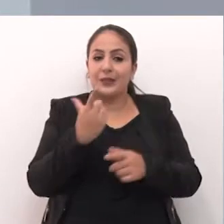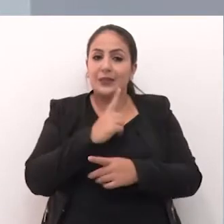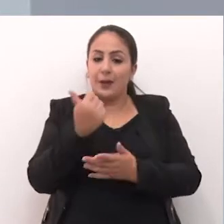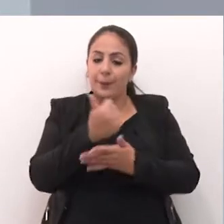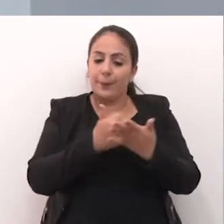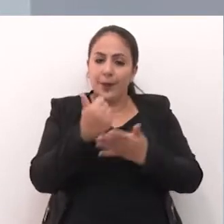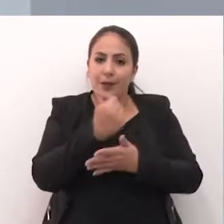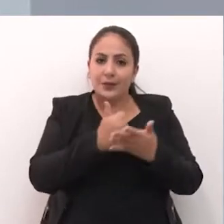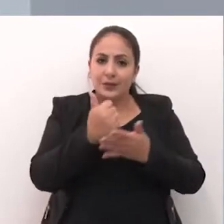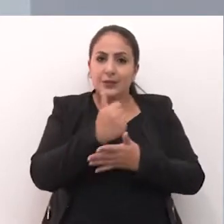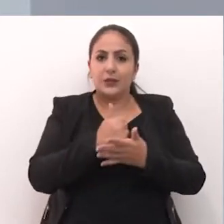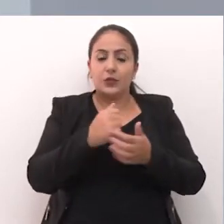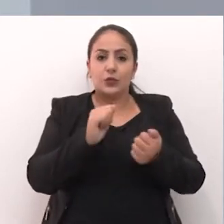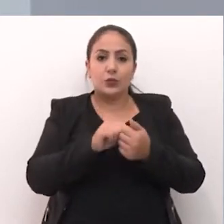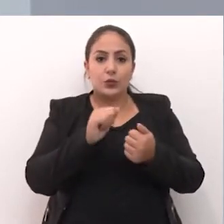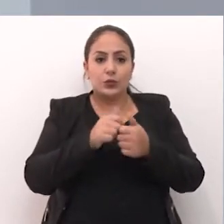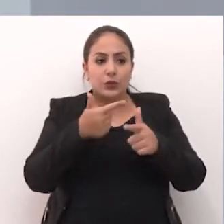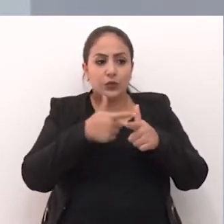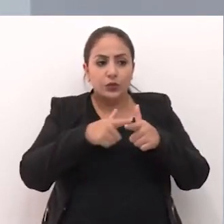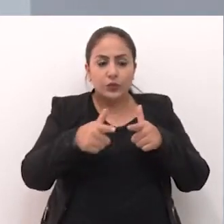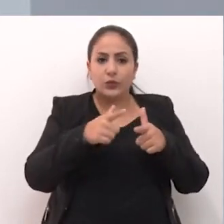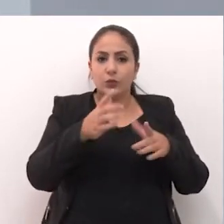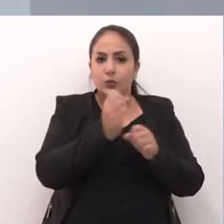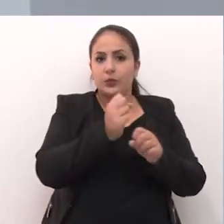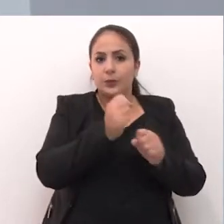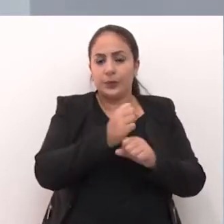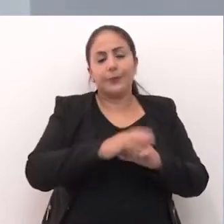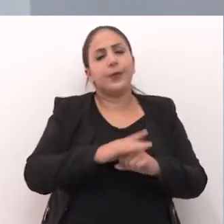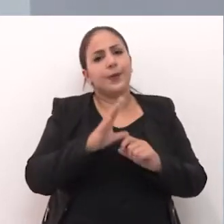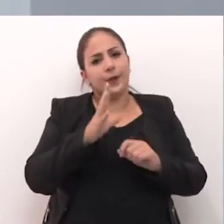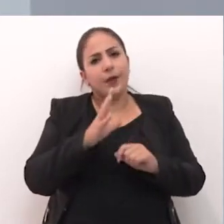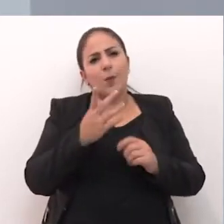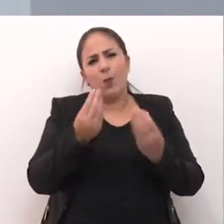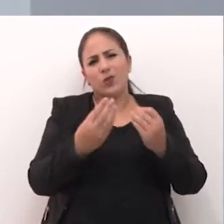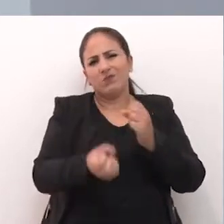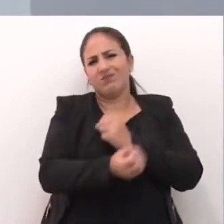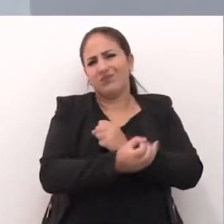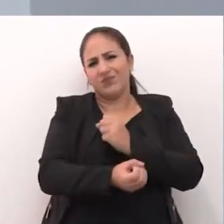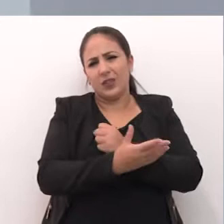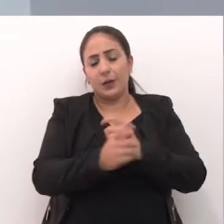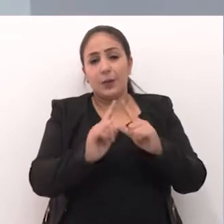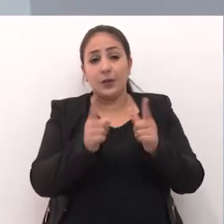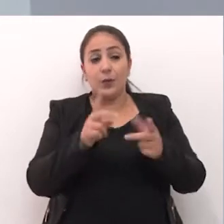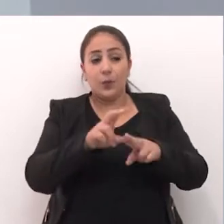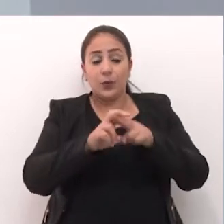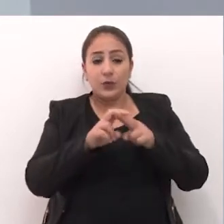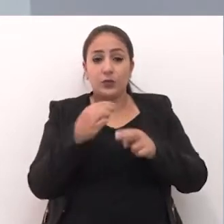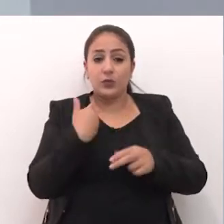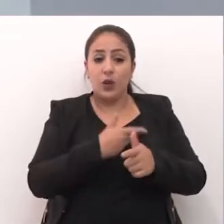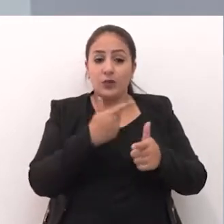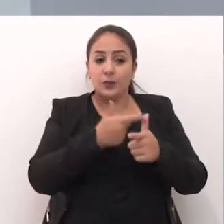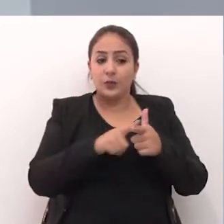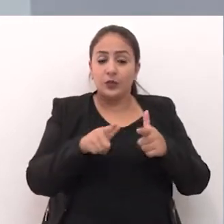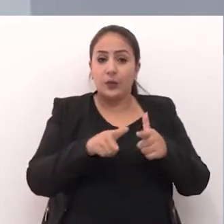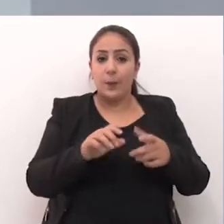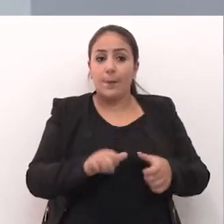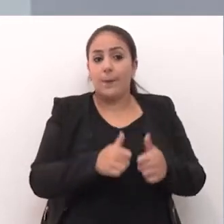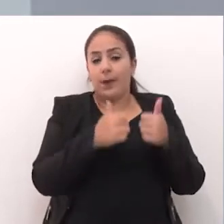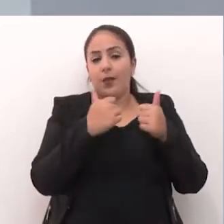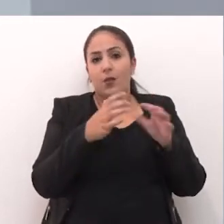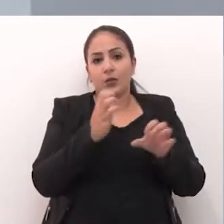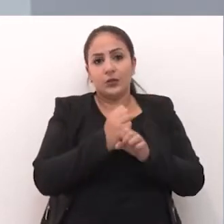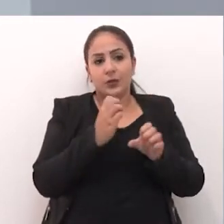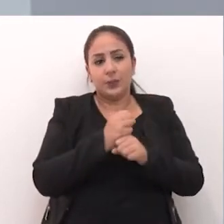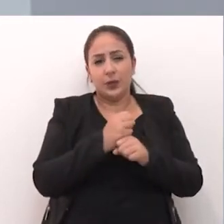com bases parlamentares através da divisão desse bolo orçamentário. Isso leva a muita corrupção. Então é claro, se nós tivéssemos uma divisão melhor do